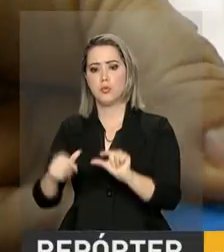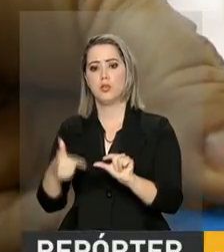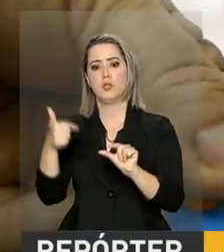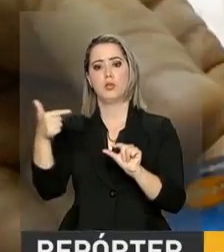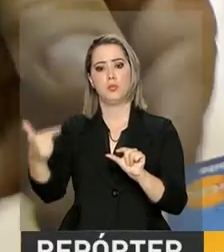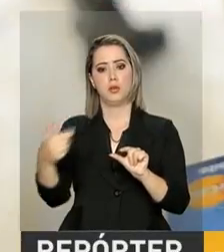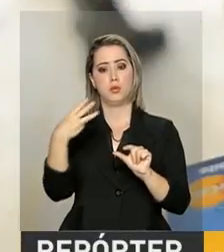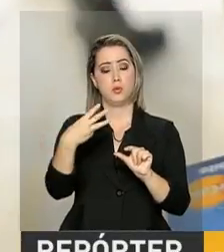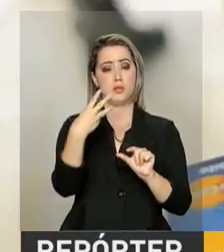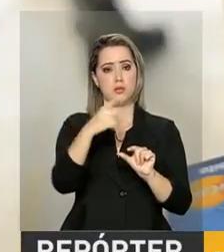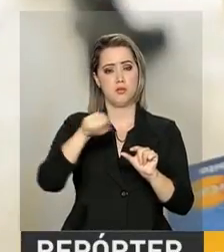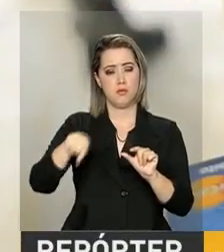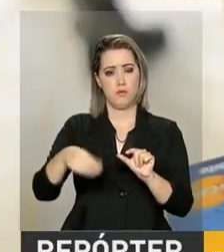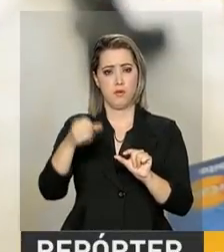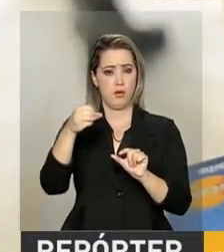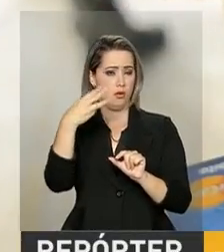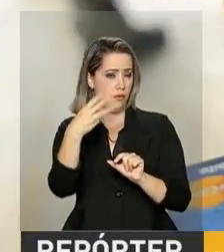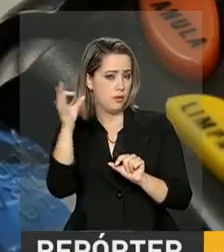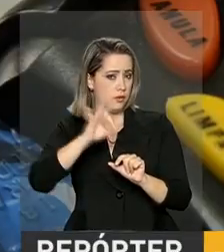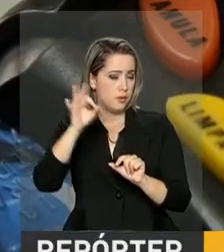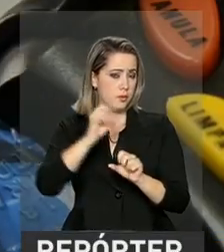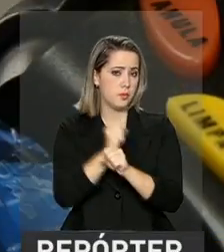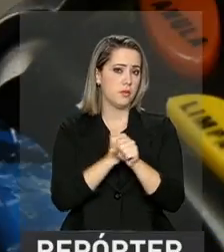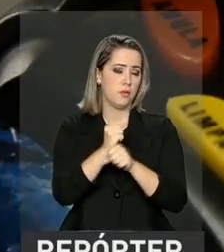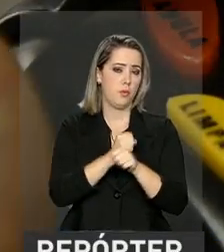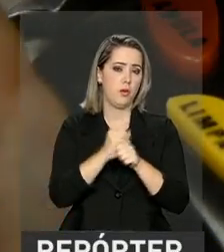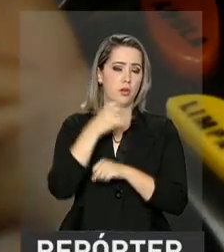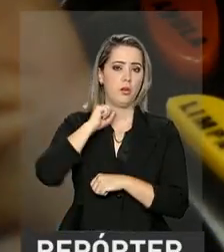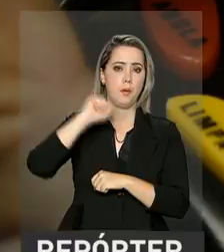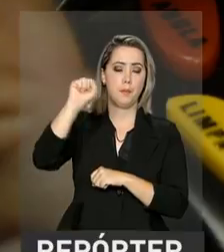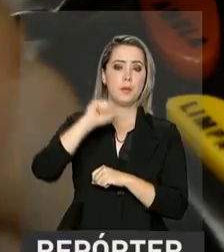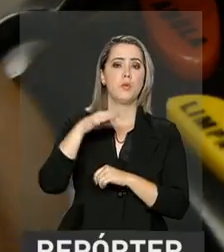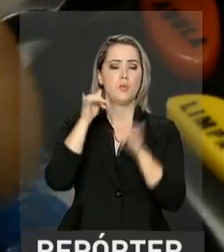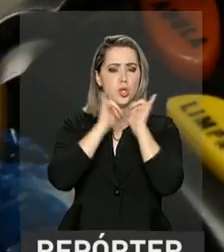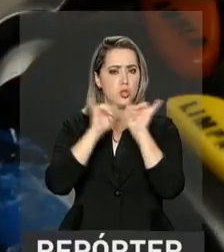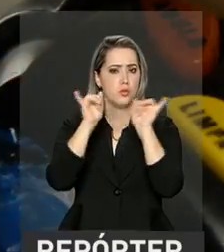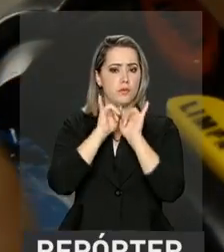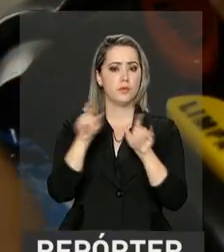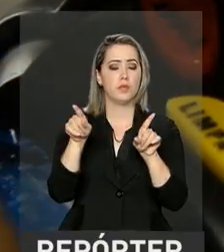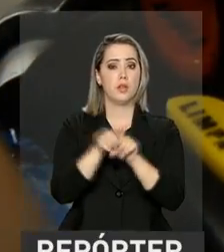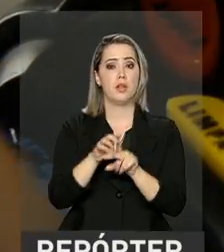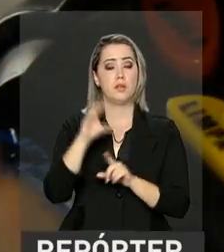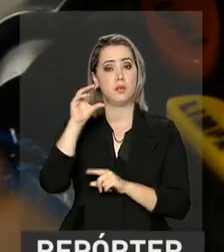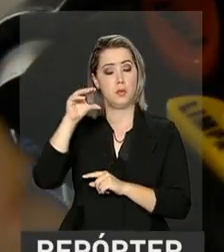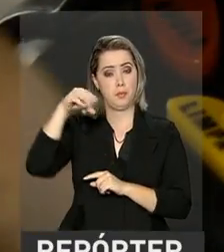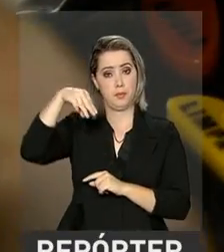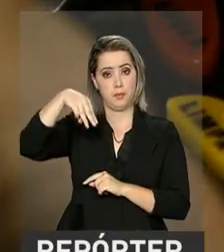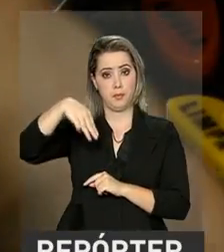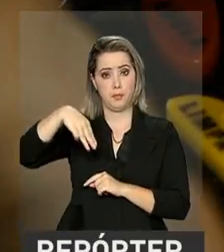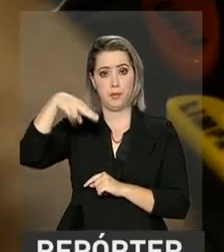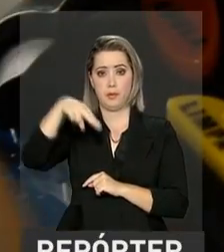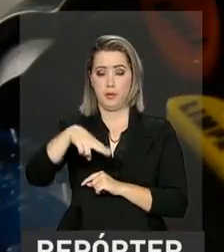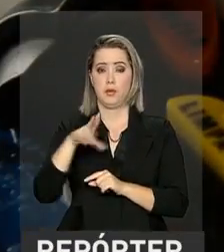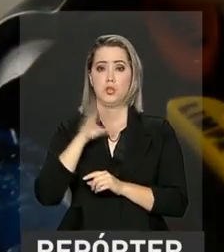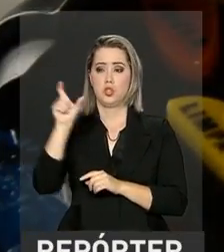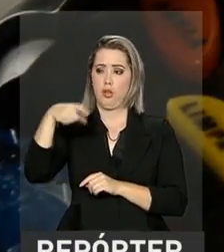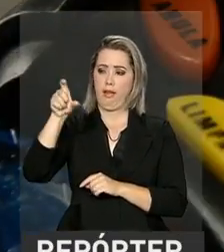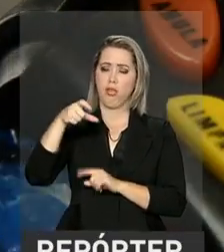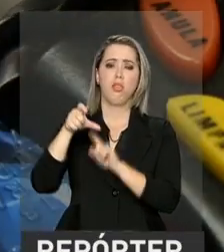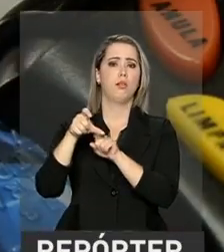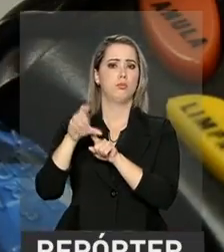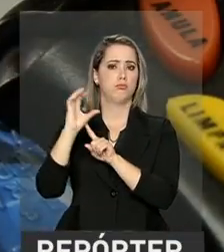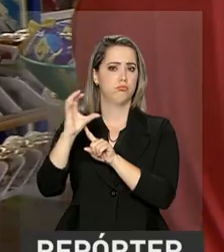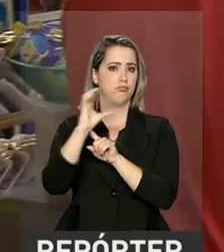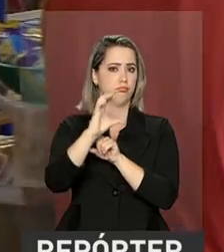233,9 por cento ao ano em abril os dados foram divulgados pela associação brasileira das empresas de cartões de crédito e